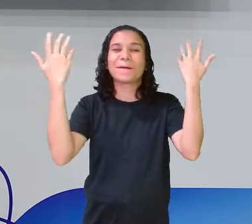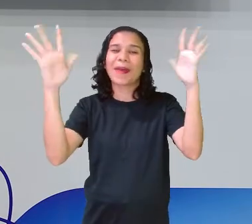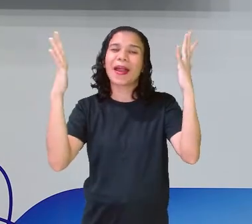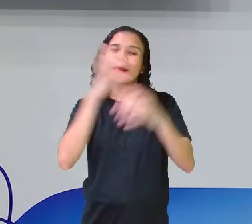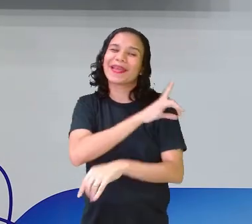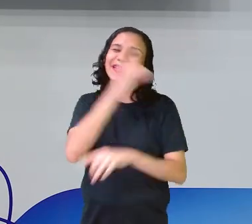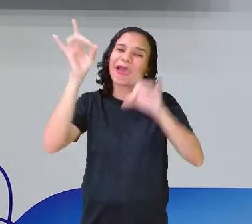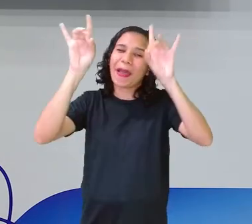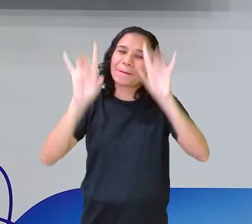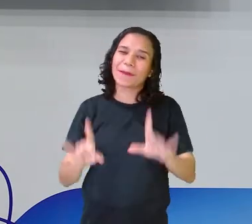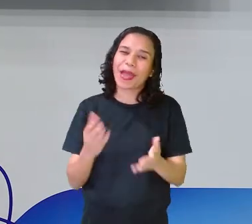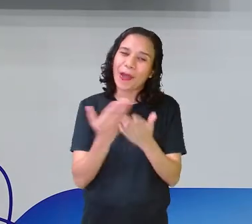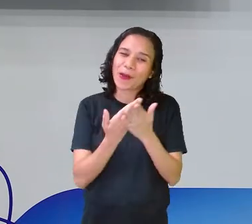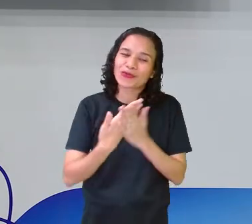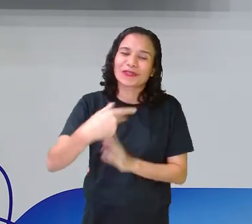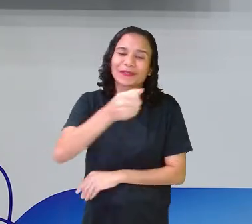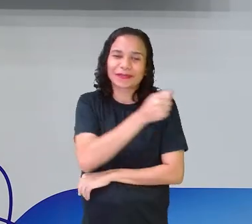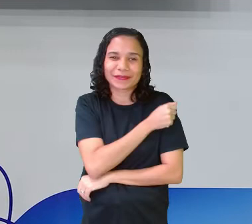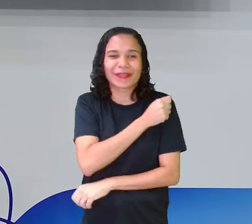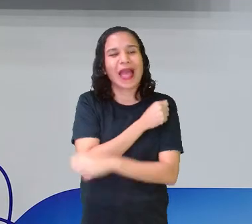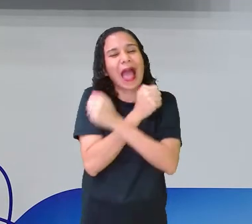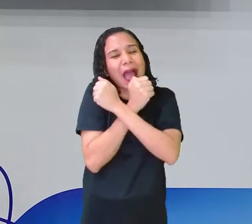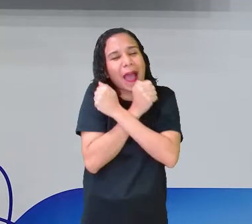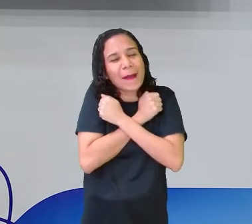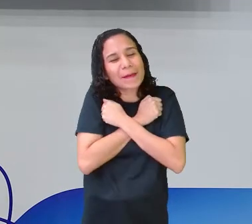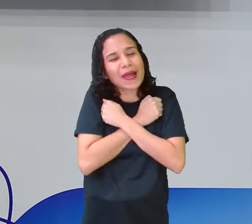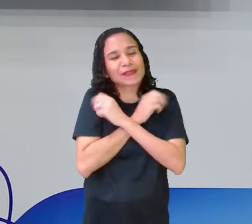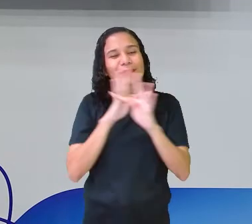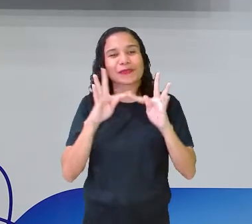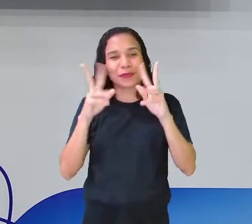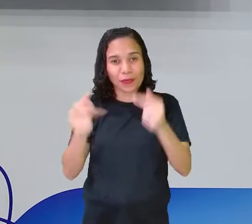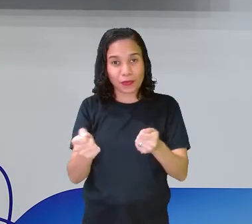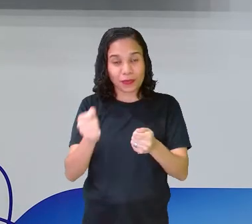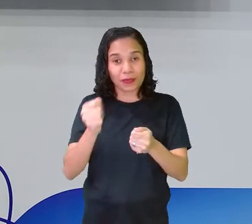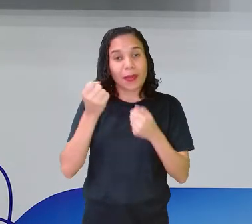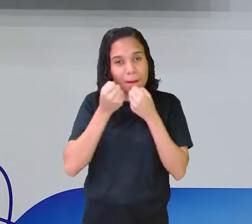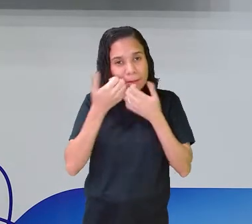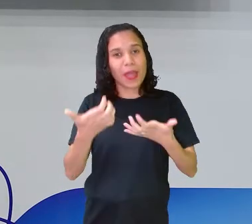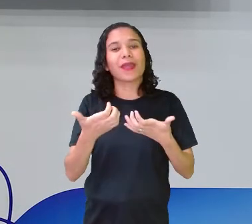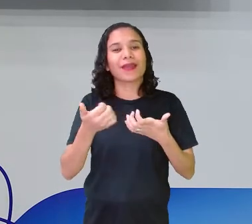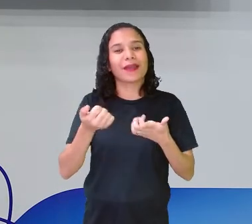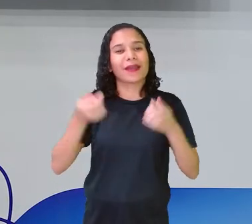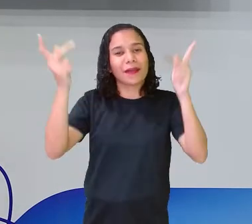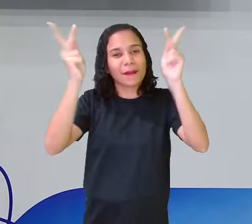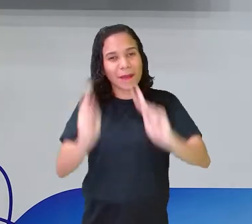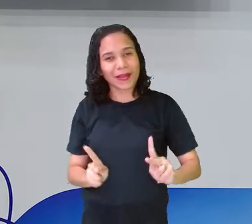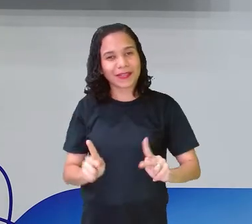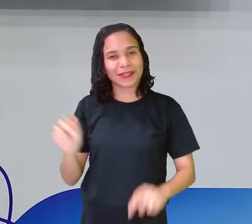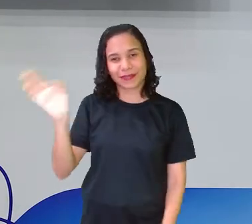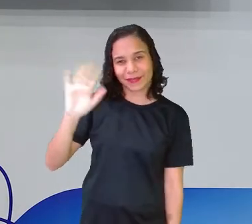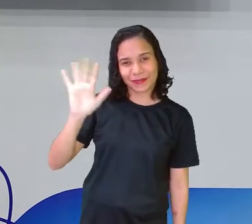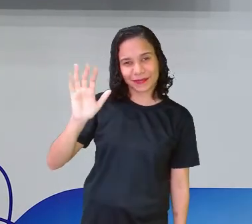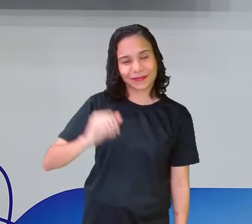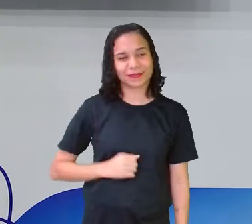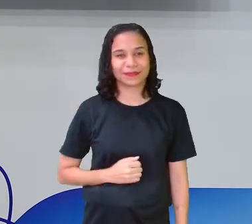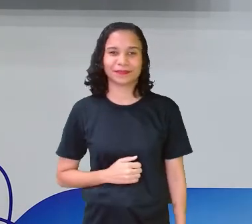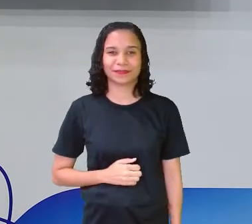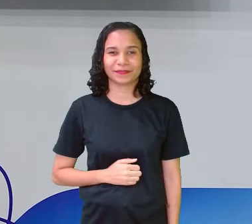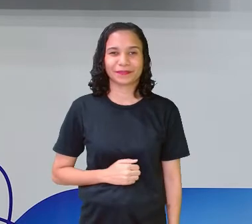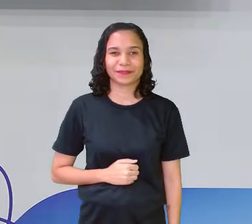Parabéns pelo dia de vocês, um abraço para todo mundo, fiquem bem, fiquem em paz, tchau, tchau.